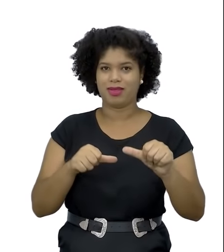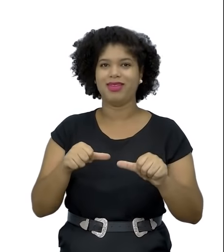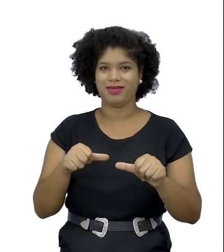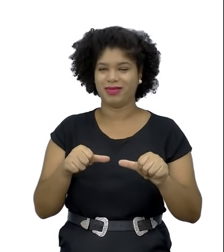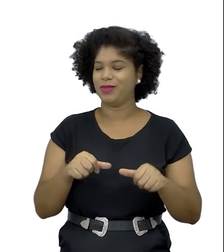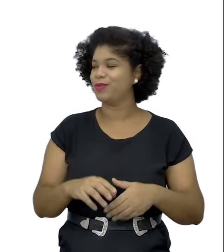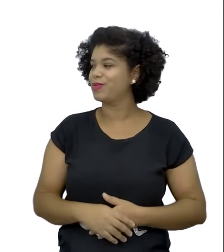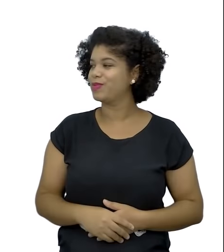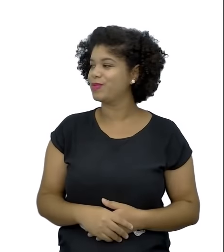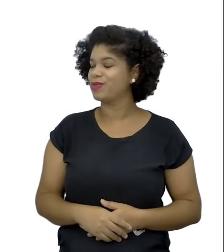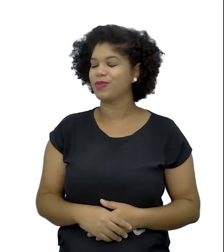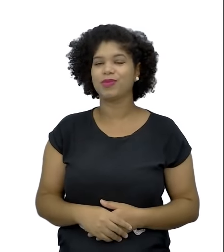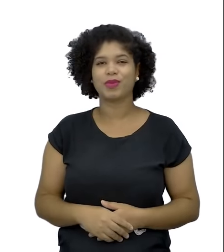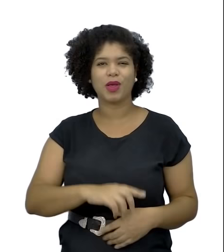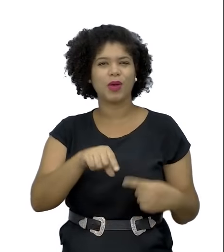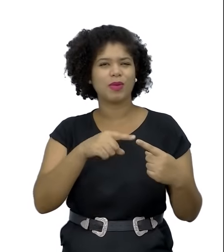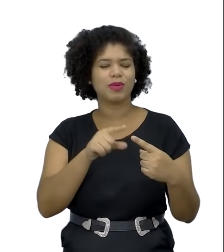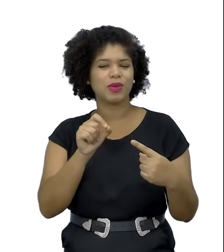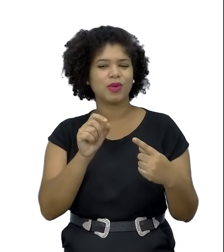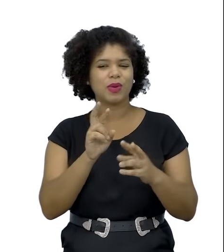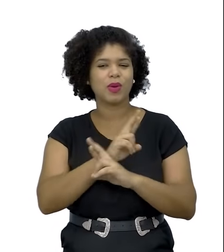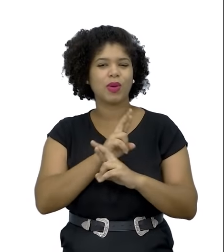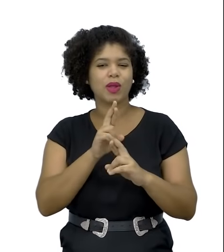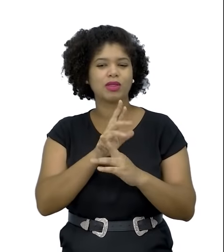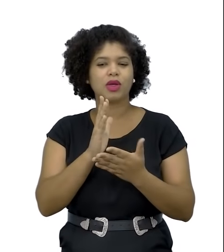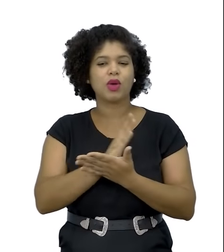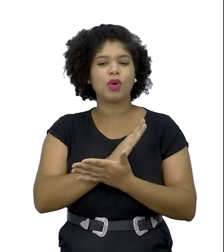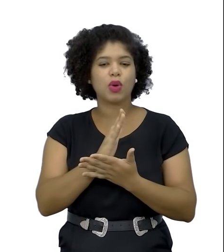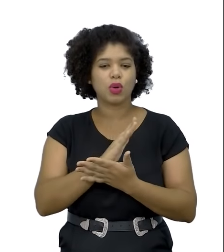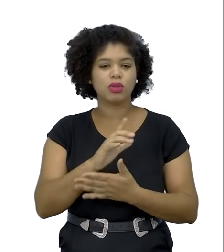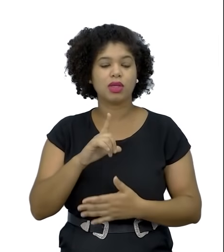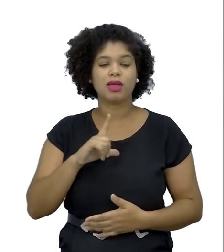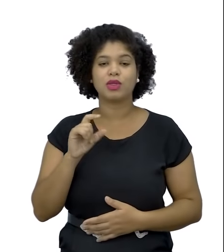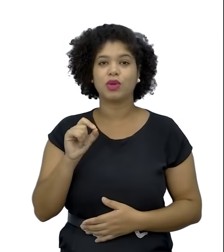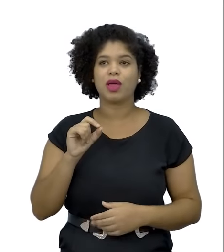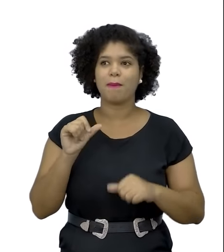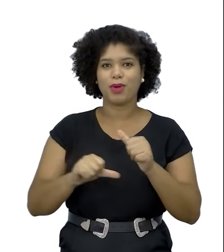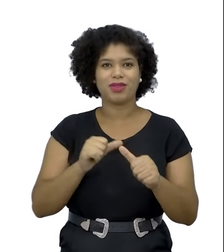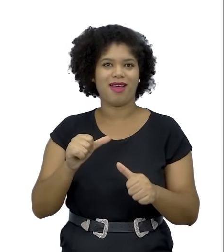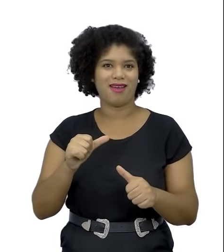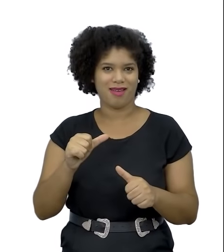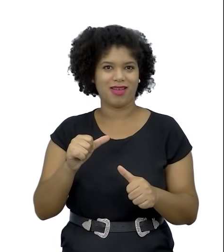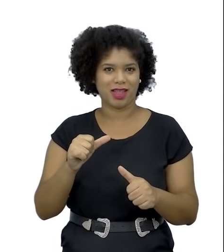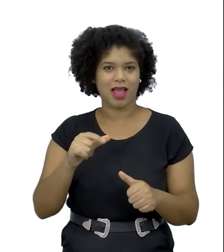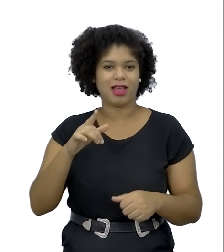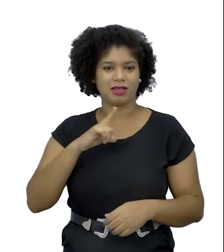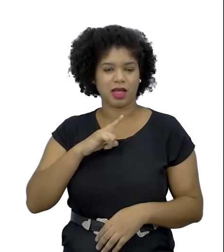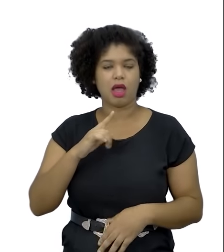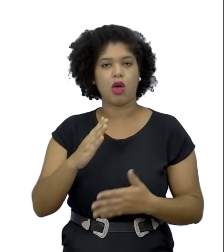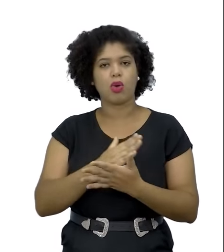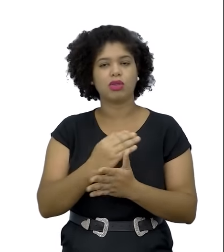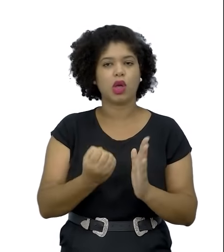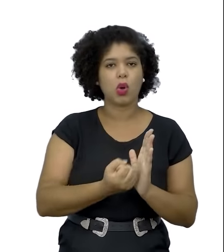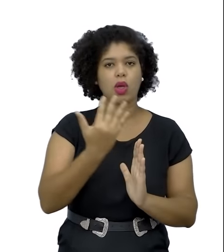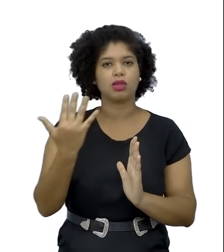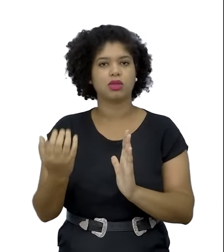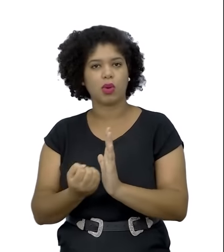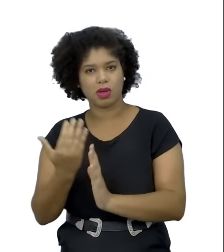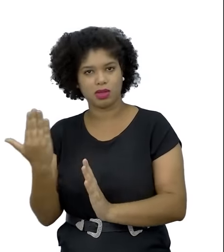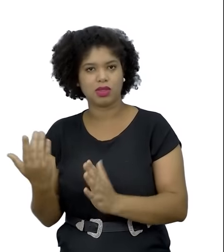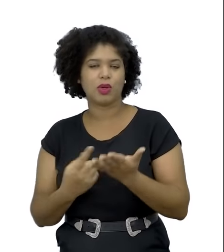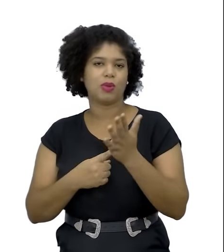de transformação envolve situações que indicam uma mudança temporal em relação às quantidades